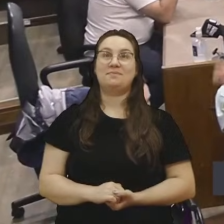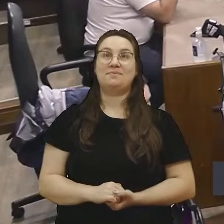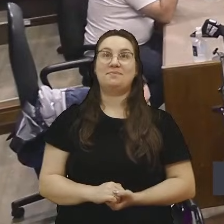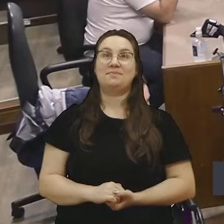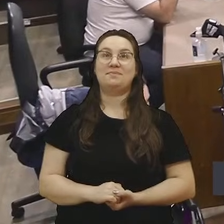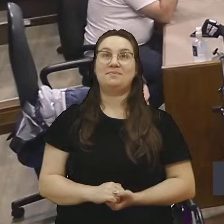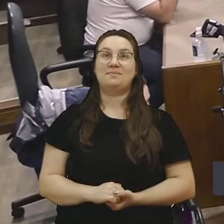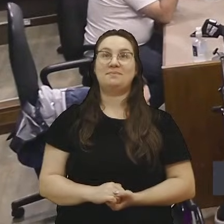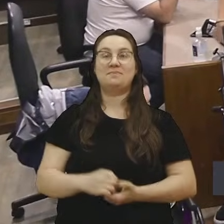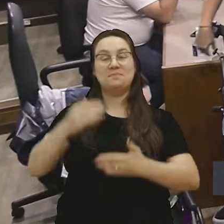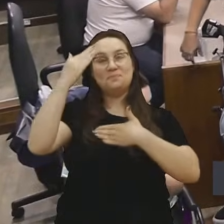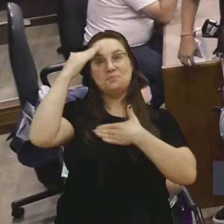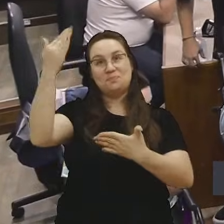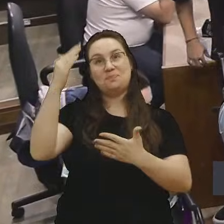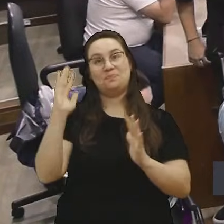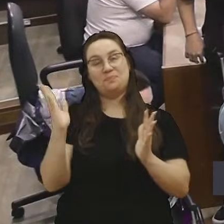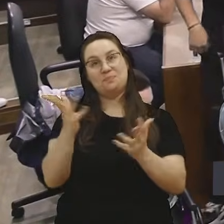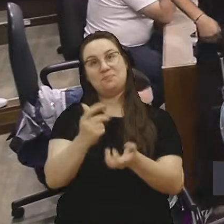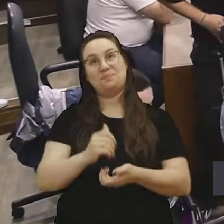obrigado, gente.